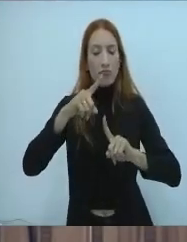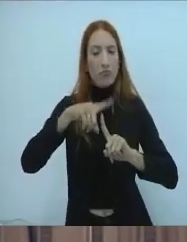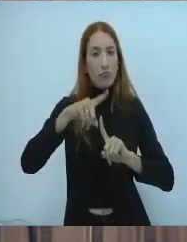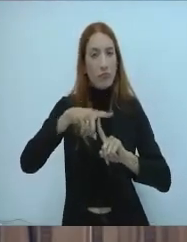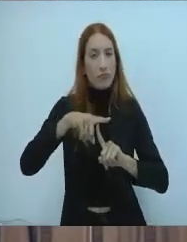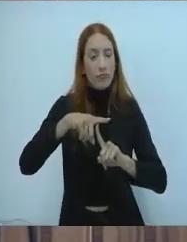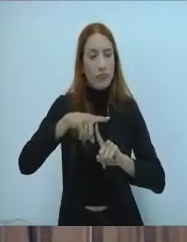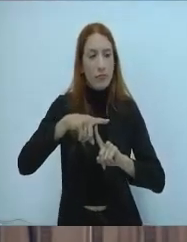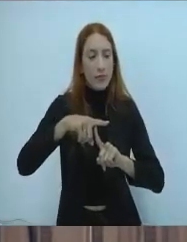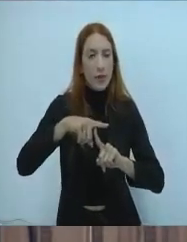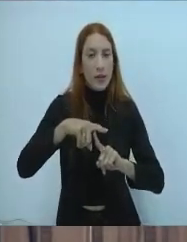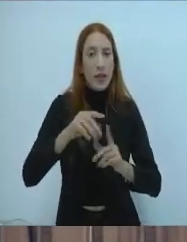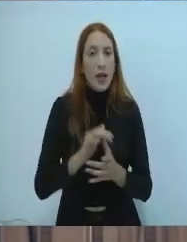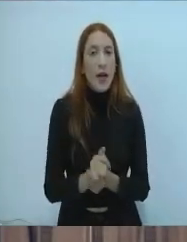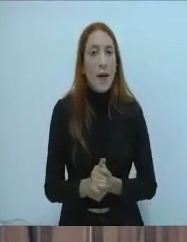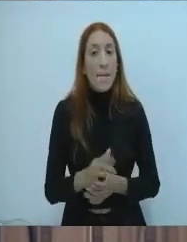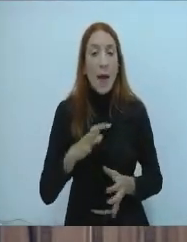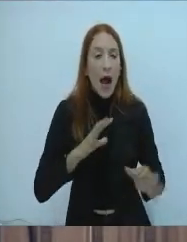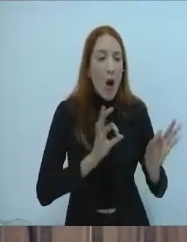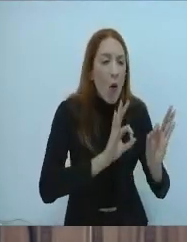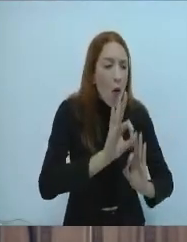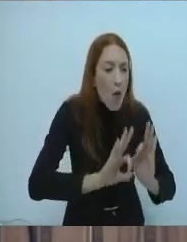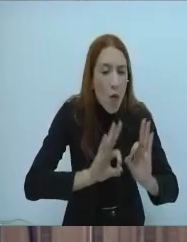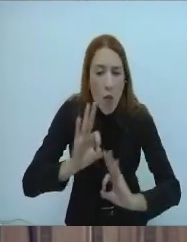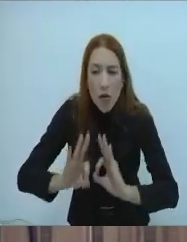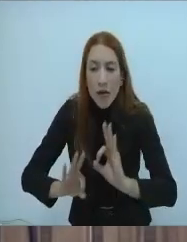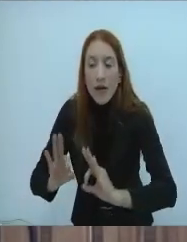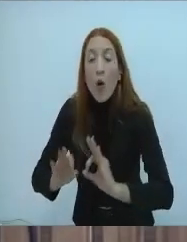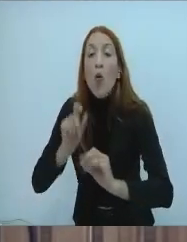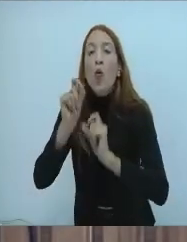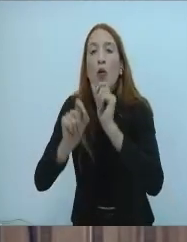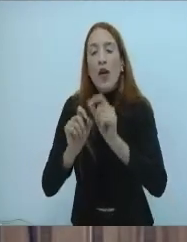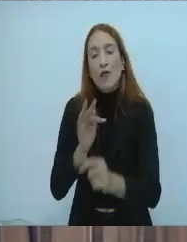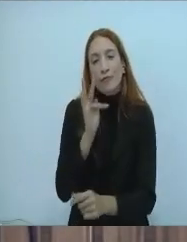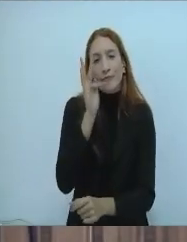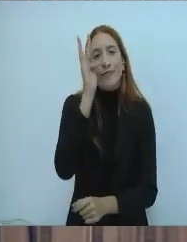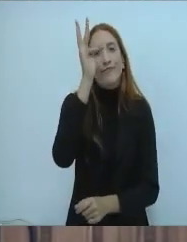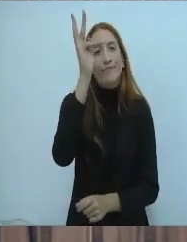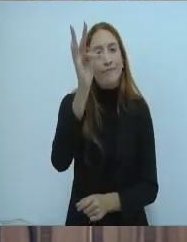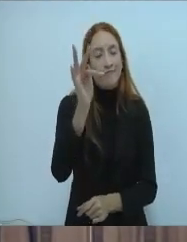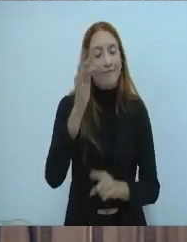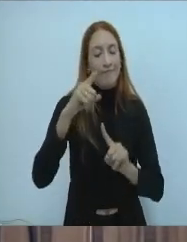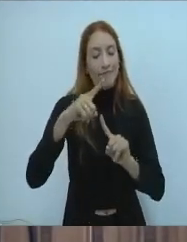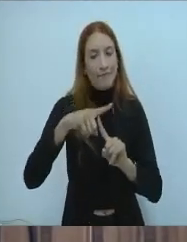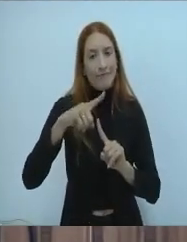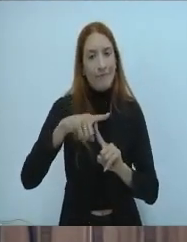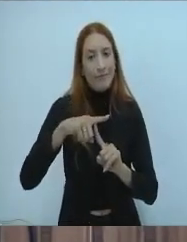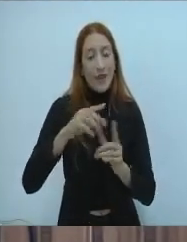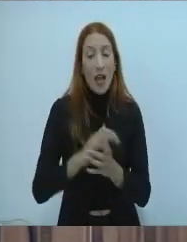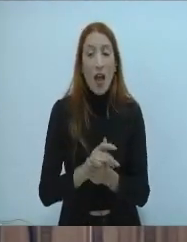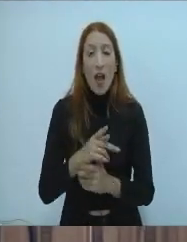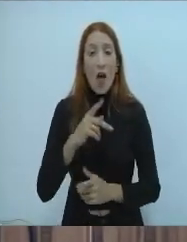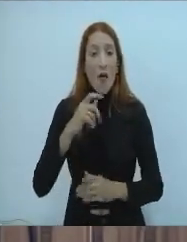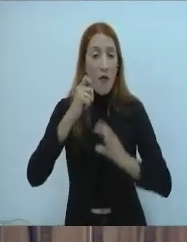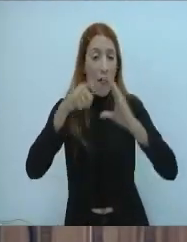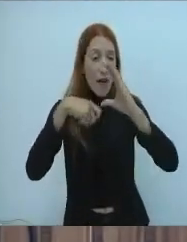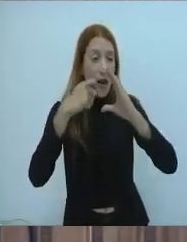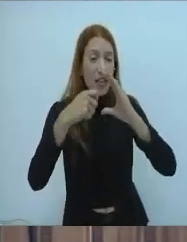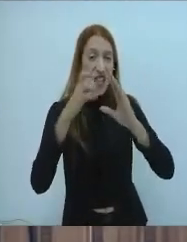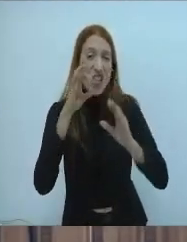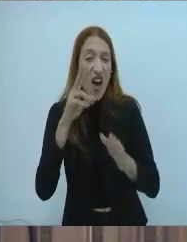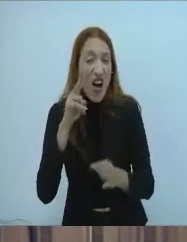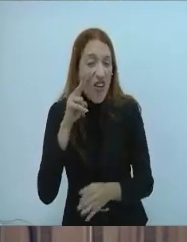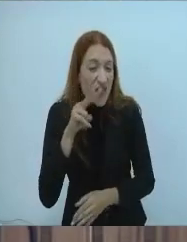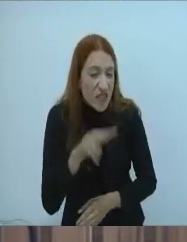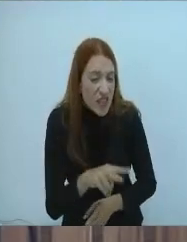para gerenciar o futuro de Teixeira de Freitas e como Vereador disse aqui que só o papel é